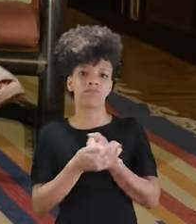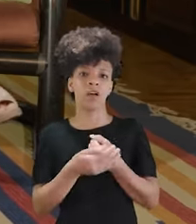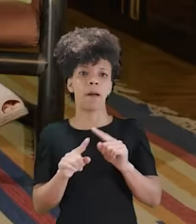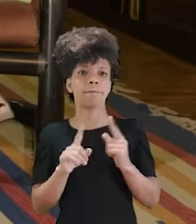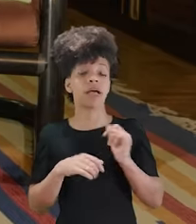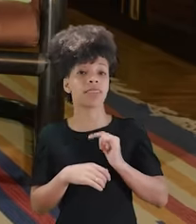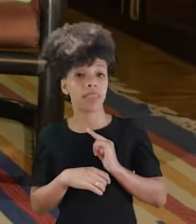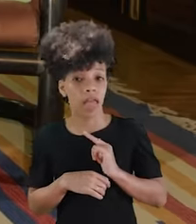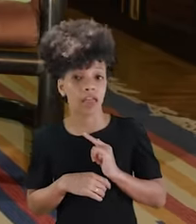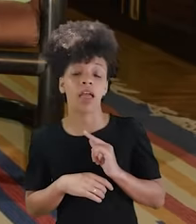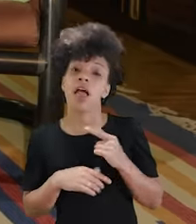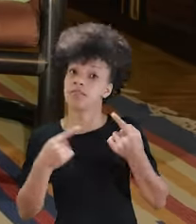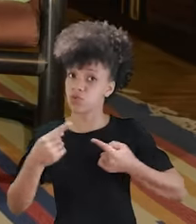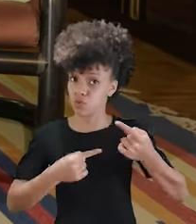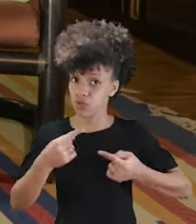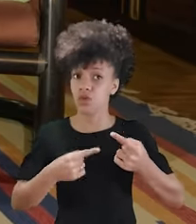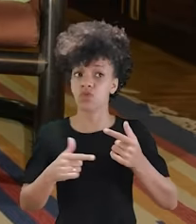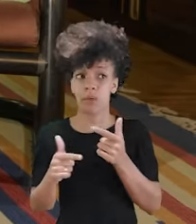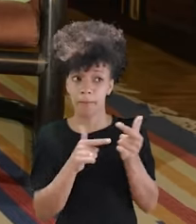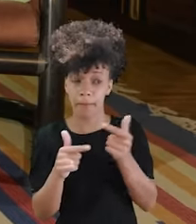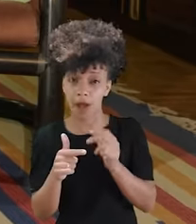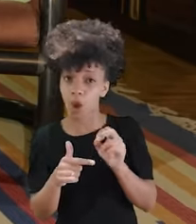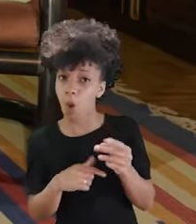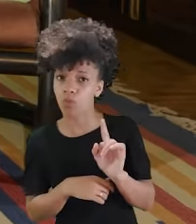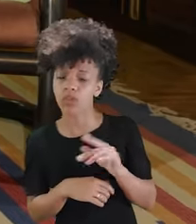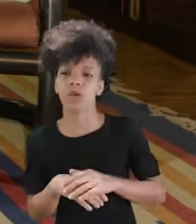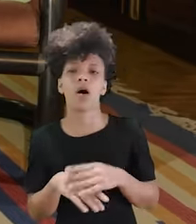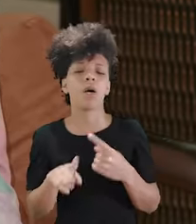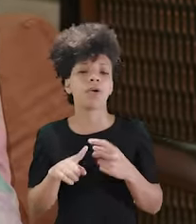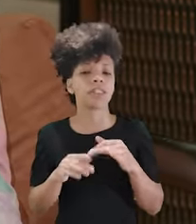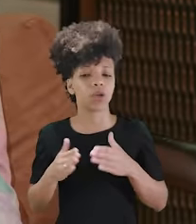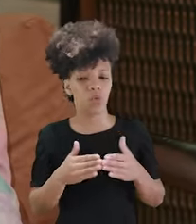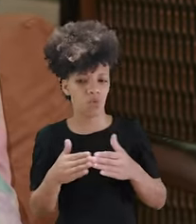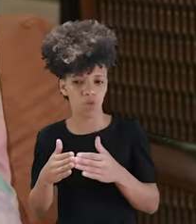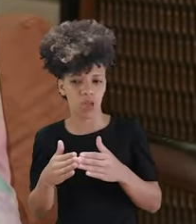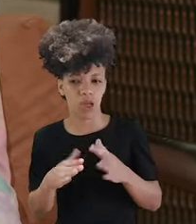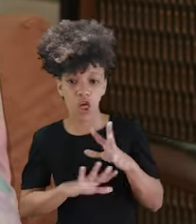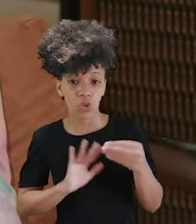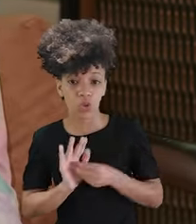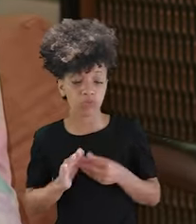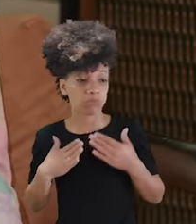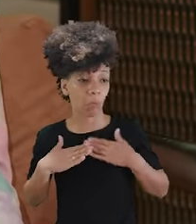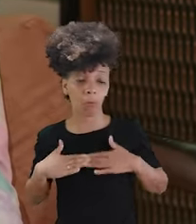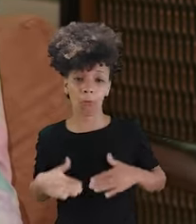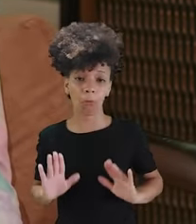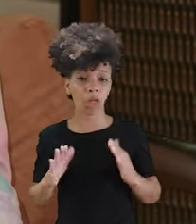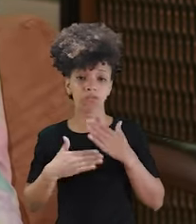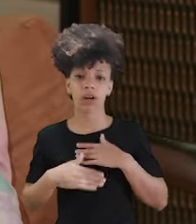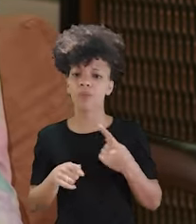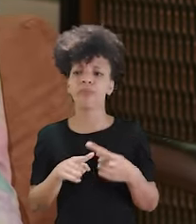mundo você tem um navio que você sabe que todo mundo desarmado que eu todo mundo tudo armado porque o cara vai tá arrumado certeza sim só que existem casos